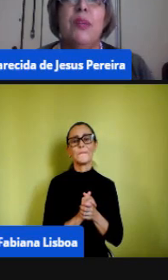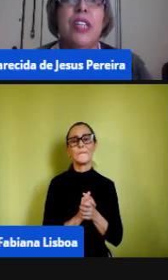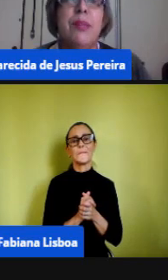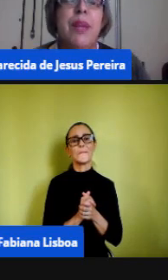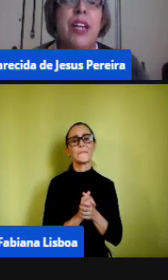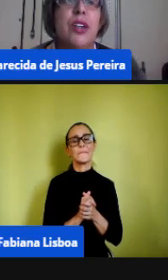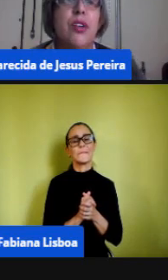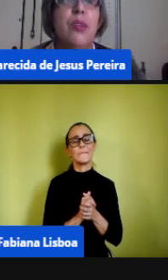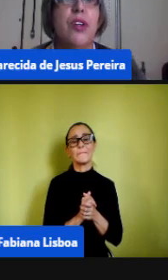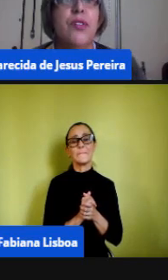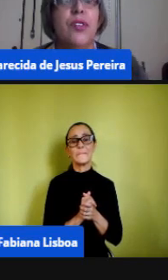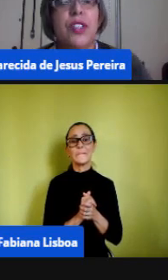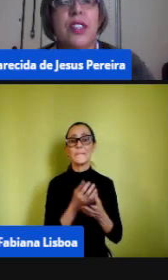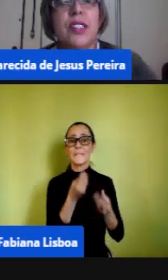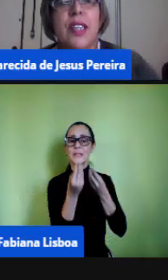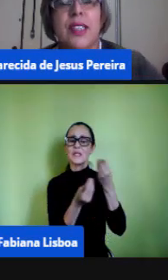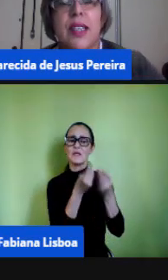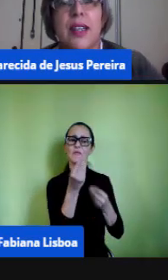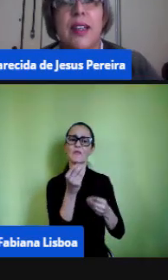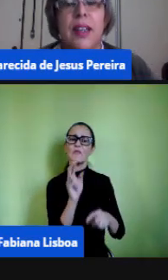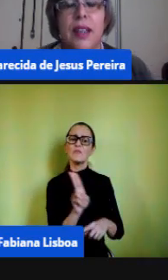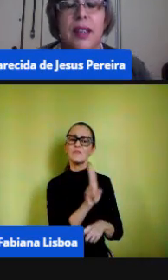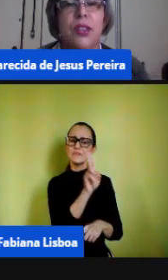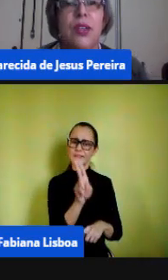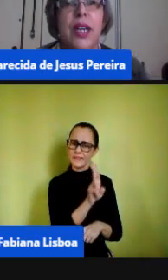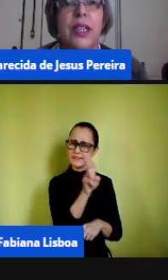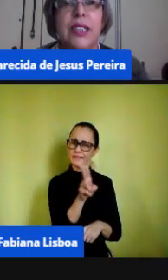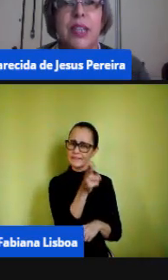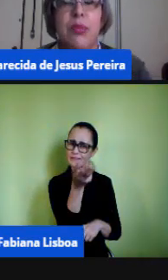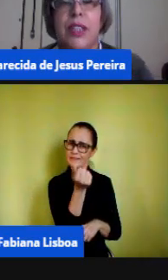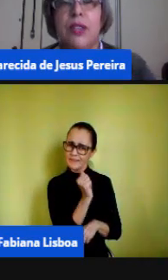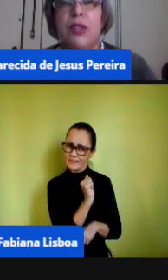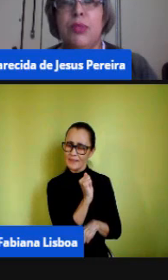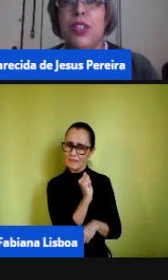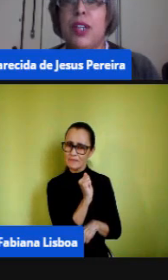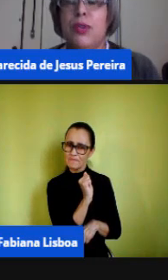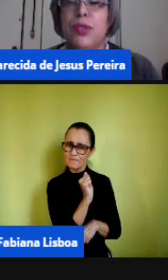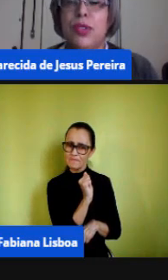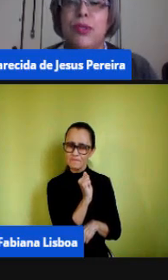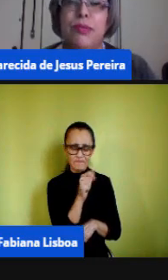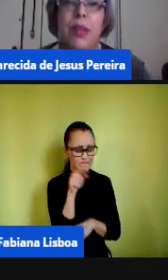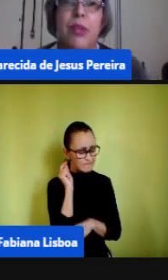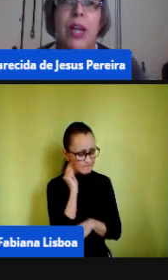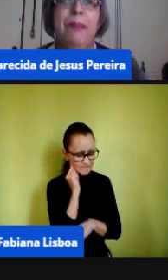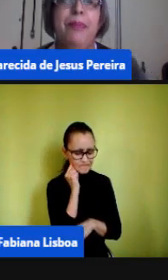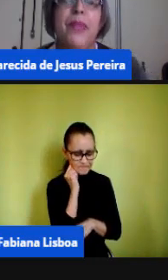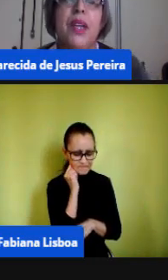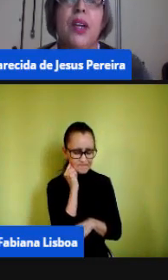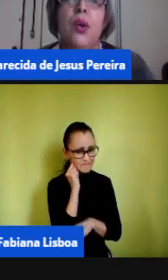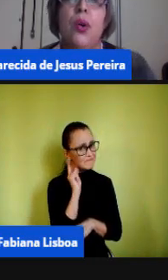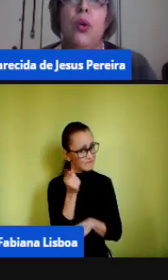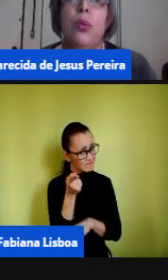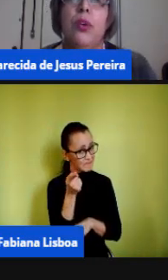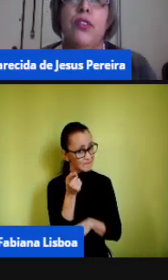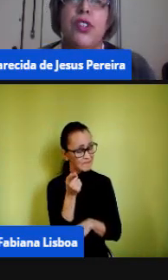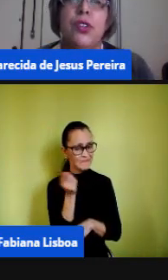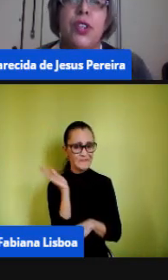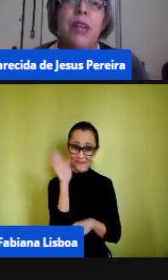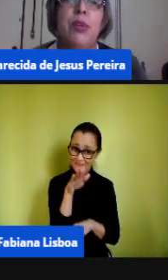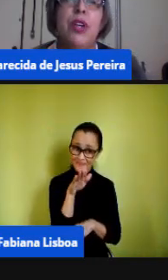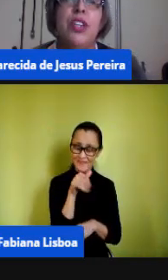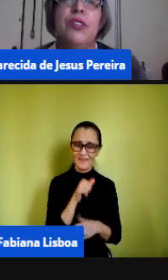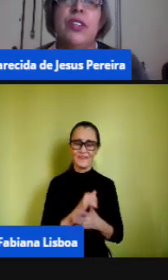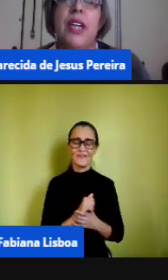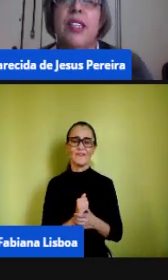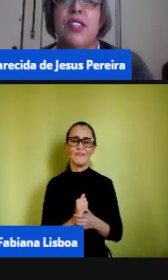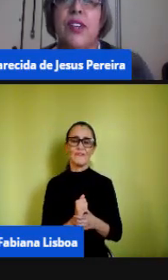Então, vamos à prática. Como que eu vou utilizar essa toalha da tabuada com meus alunos? Vamos lá. O professor